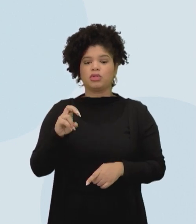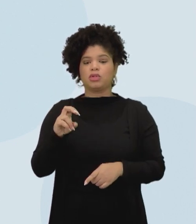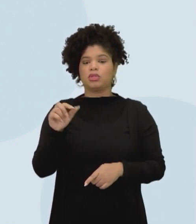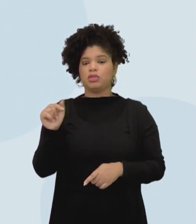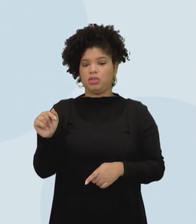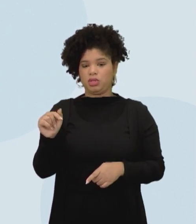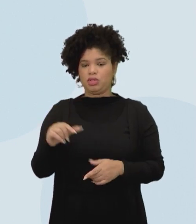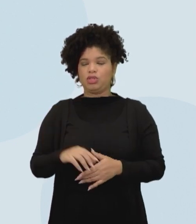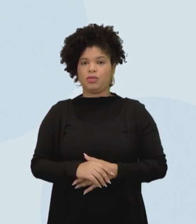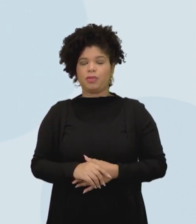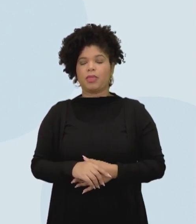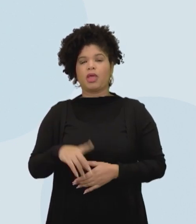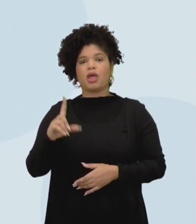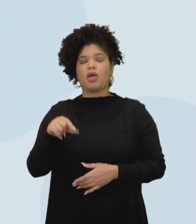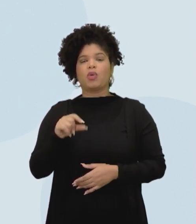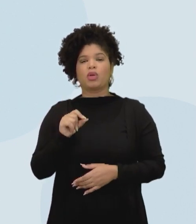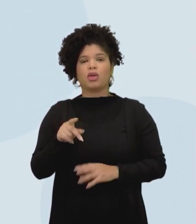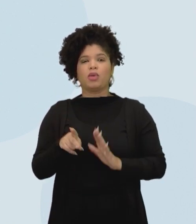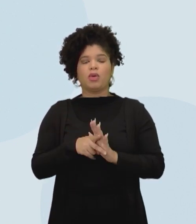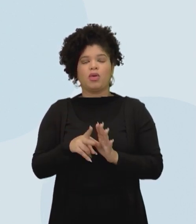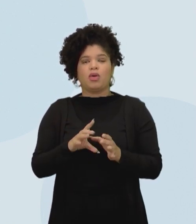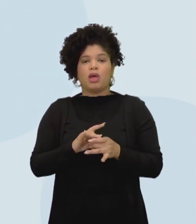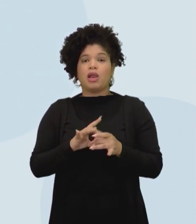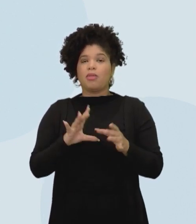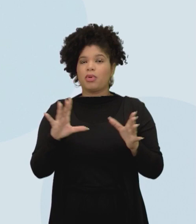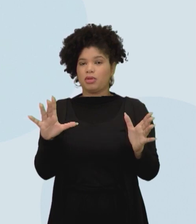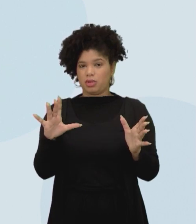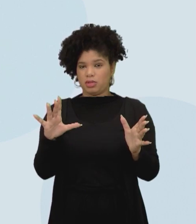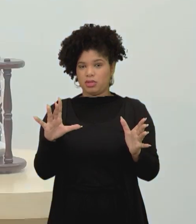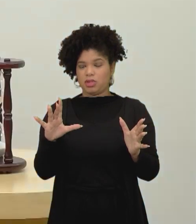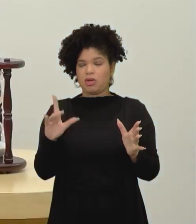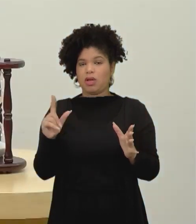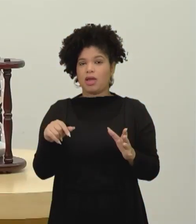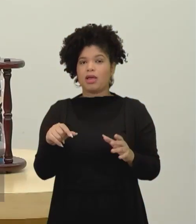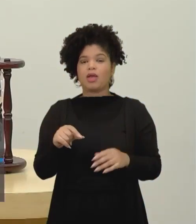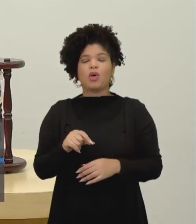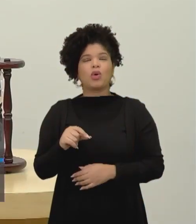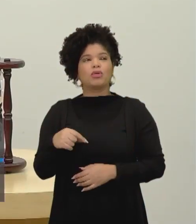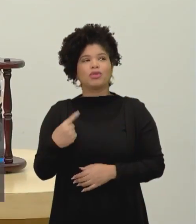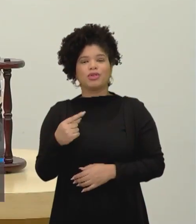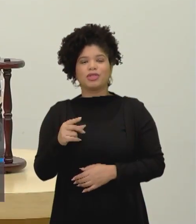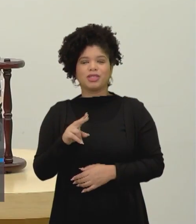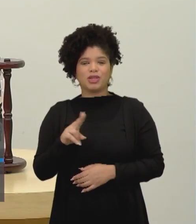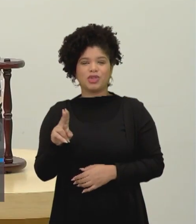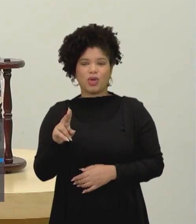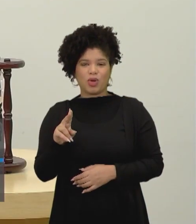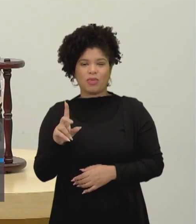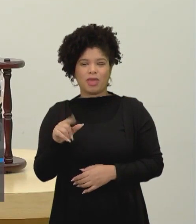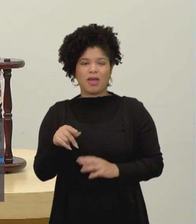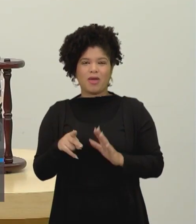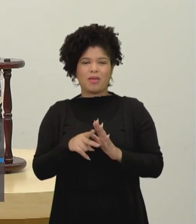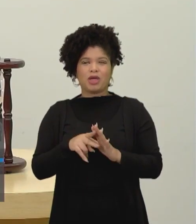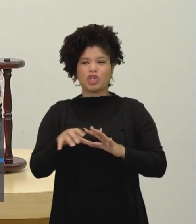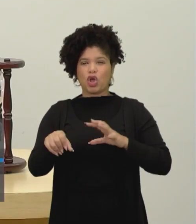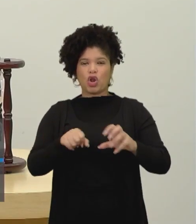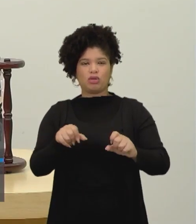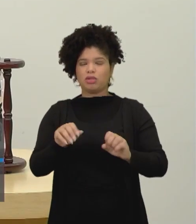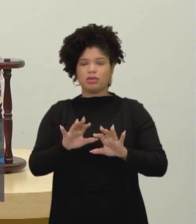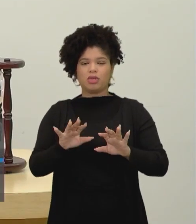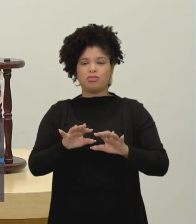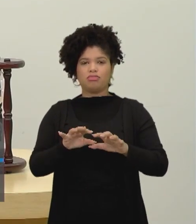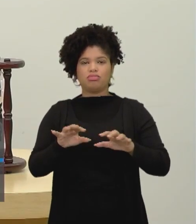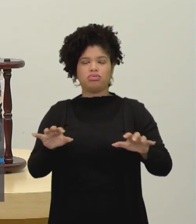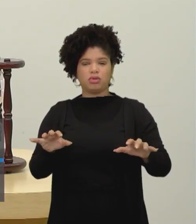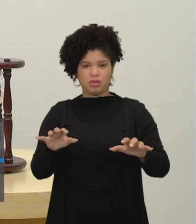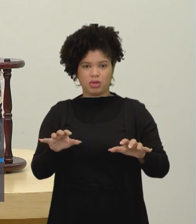da libertação nacional, esses processos de independência que a gente chama hoje de descolonização. Esses processos